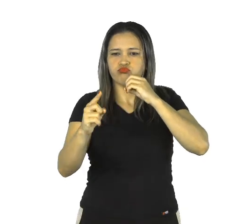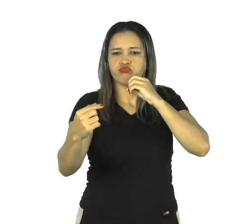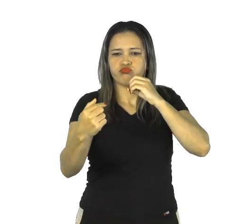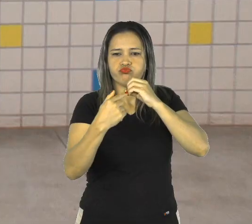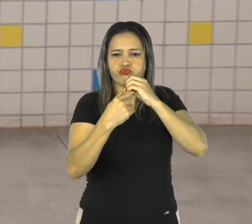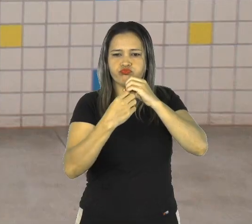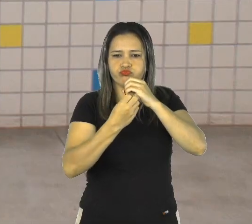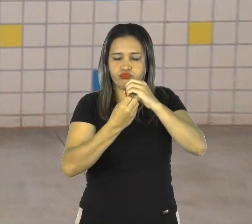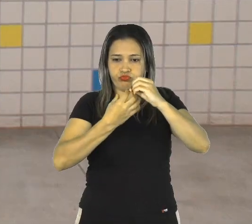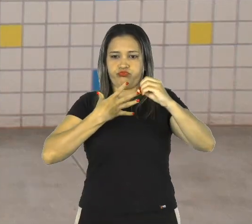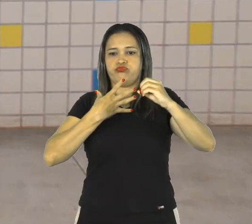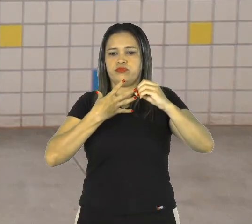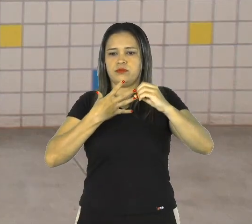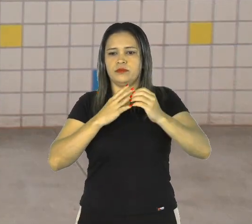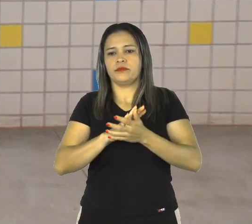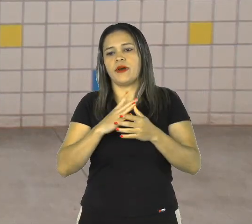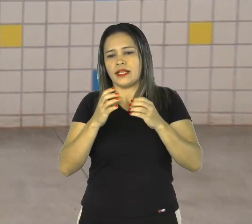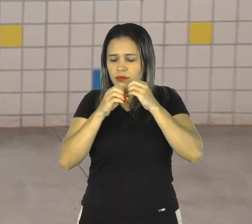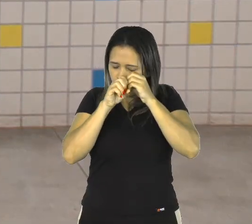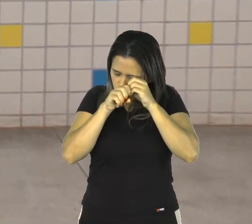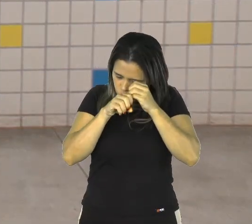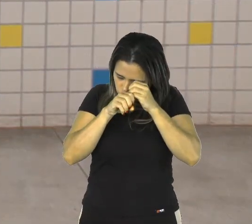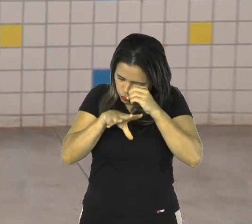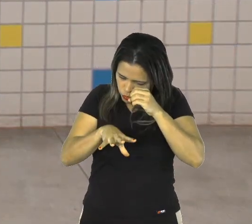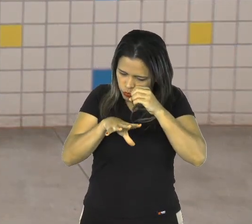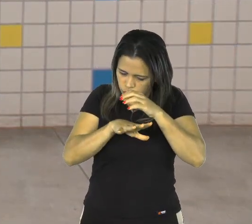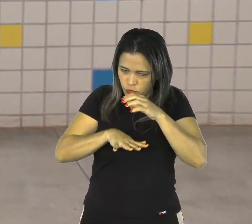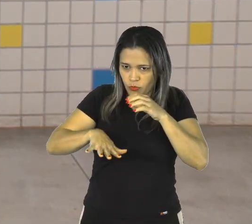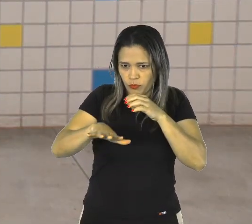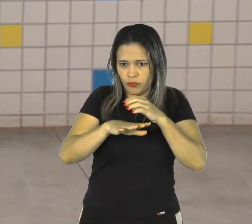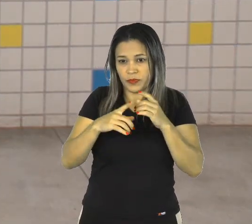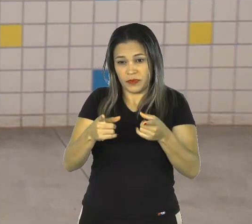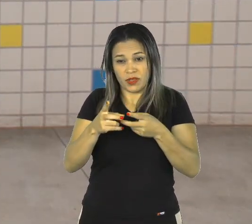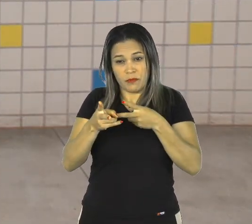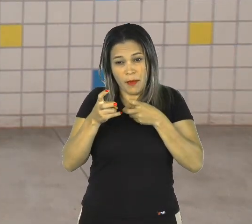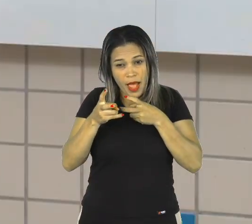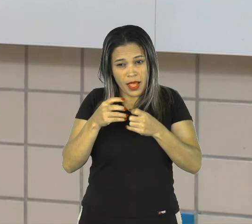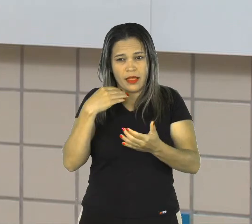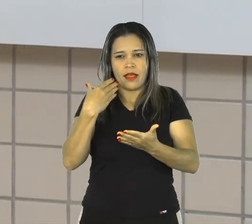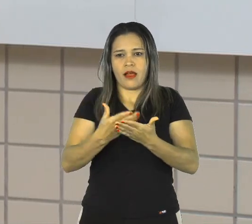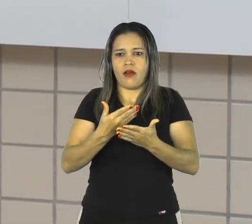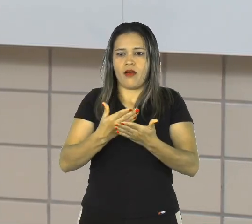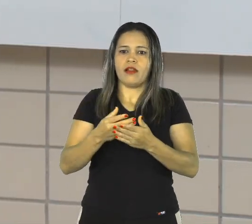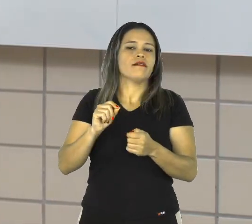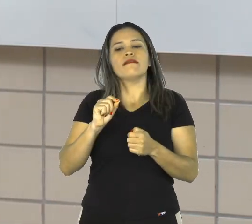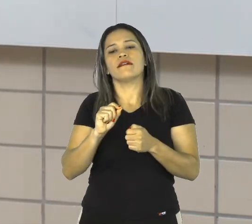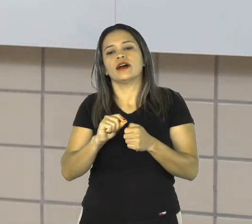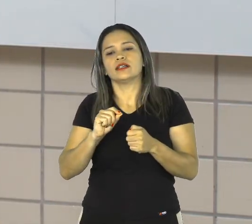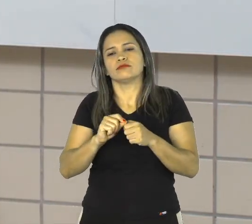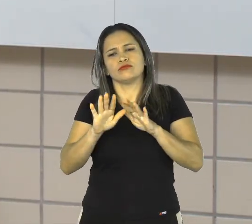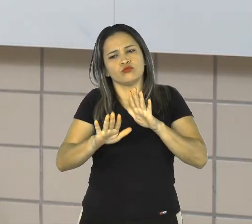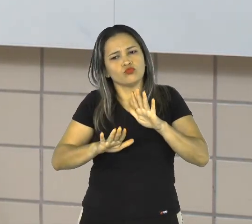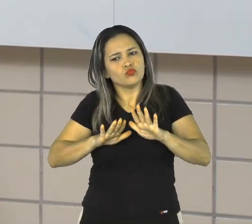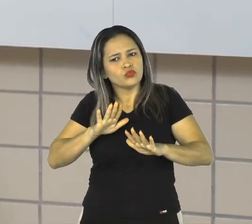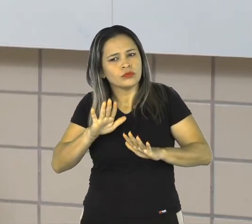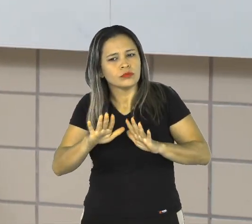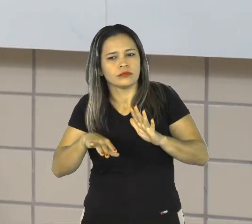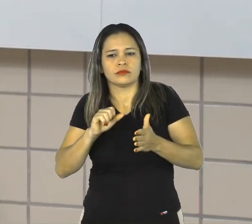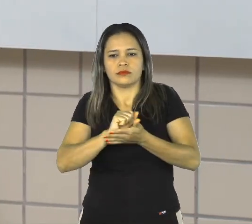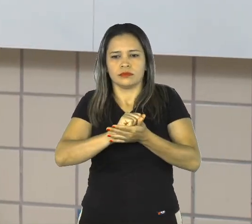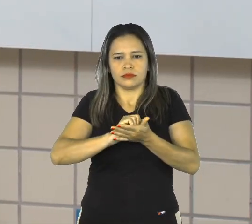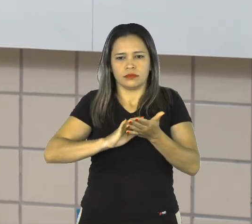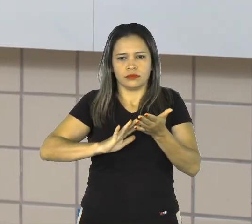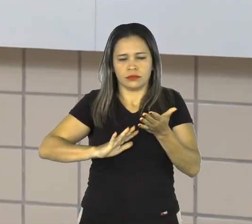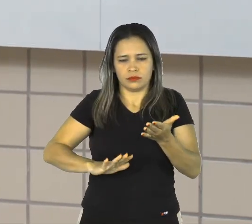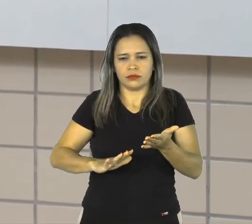nossos olhos. Então, eu quero que vocês prestem muita atenção na aula. Façam com bastante cuidado as atividades que estão sendo